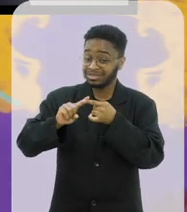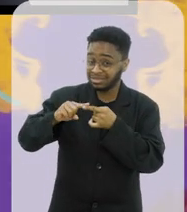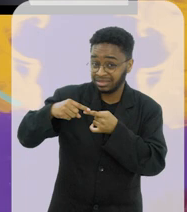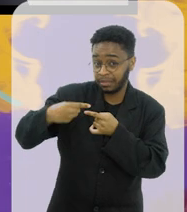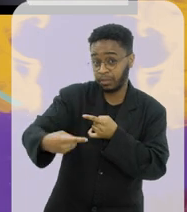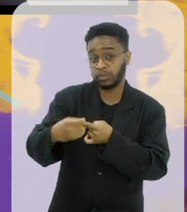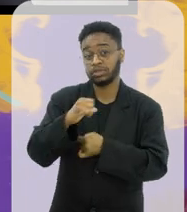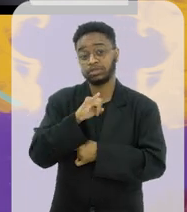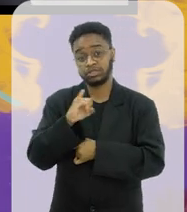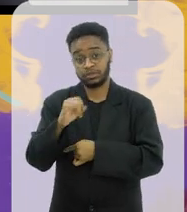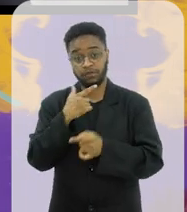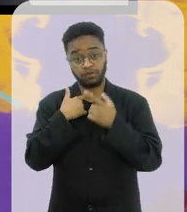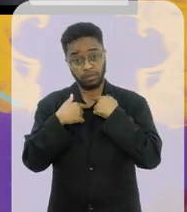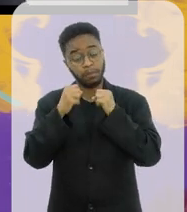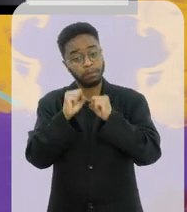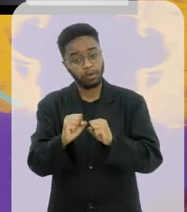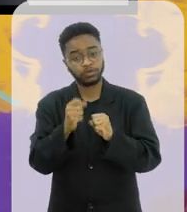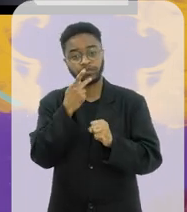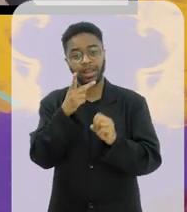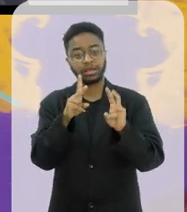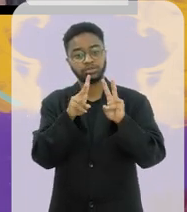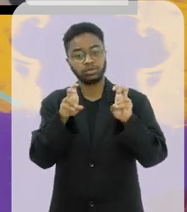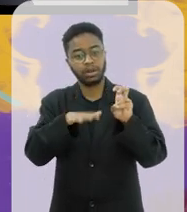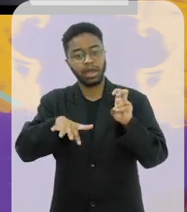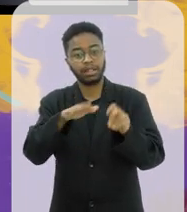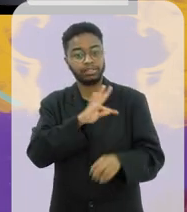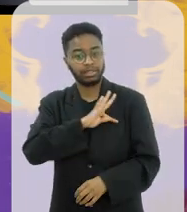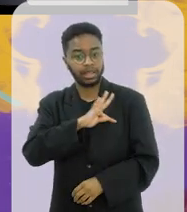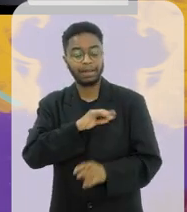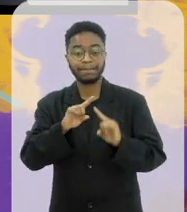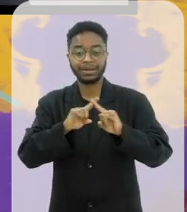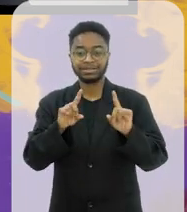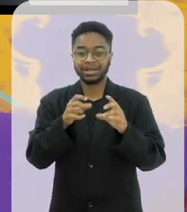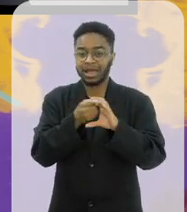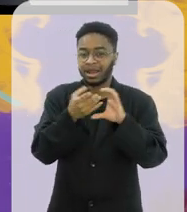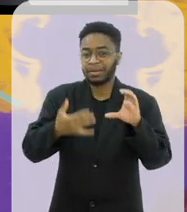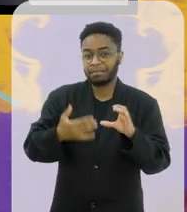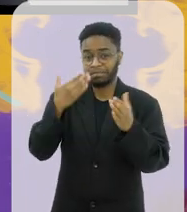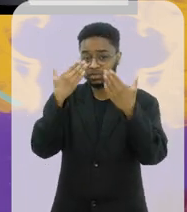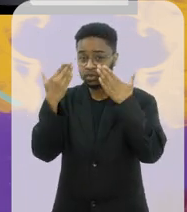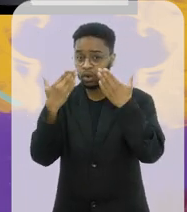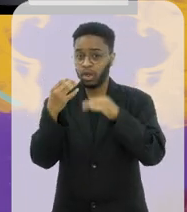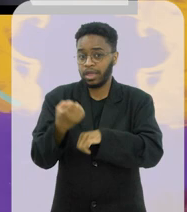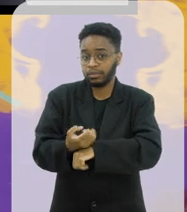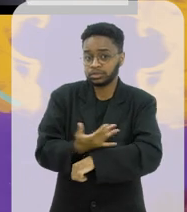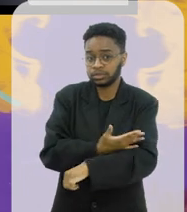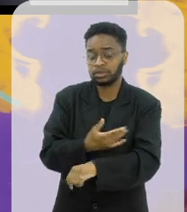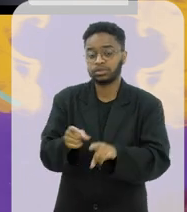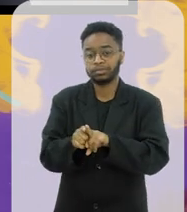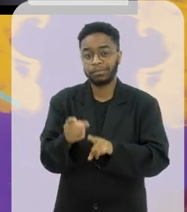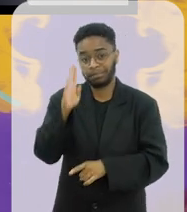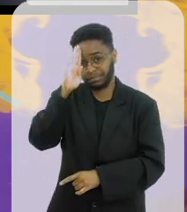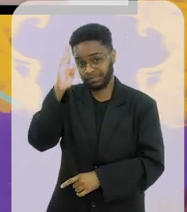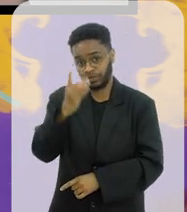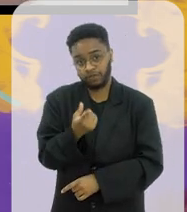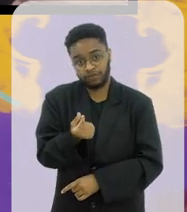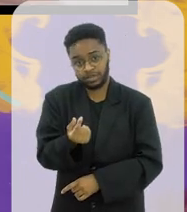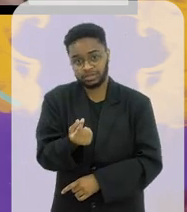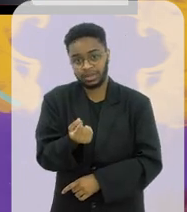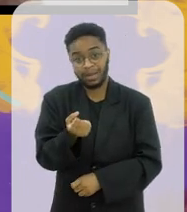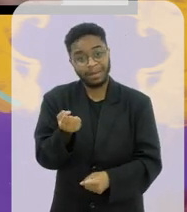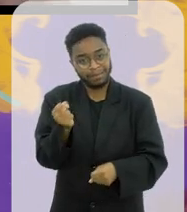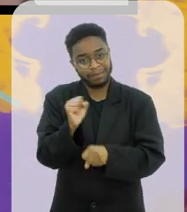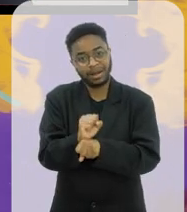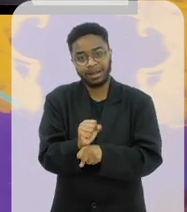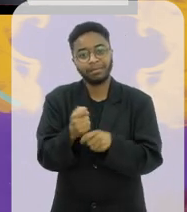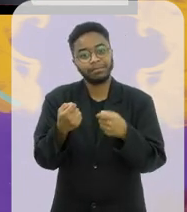se quiser, vamos falar sobre o aspecto técnico, mas sobre o aspecto psicológico, emocional e principalmente financeiro, a